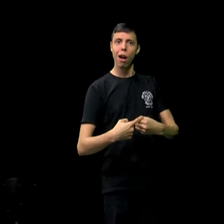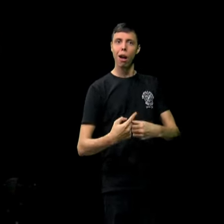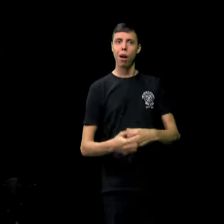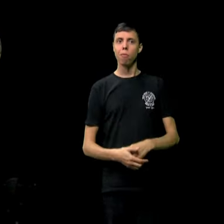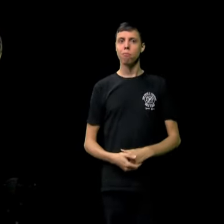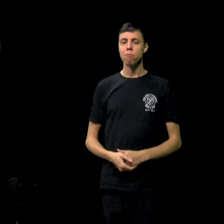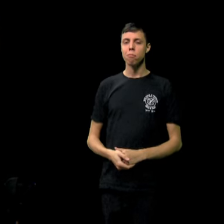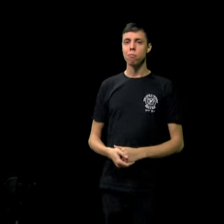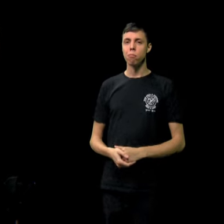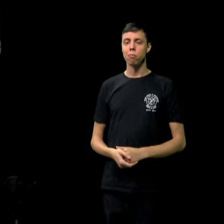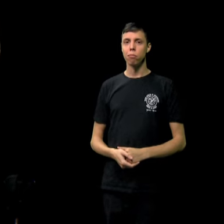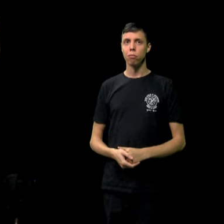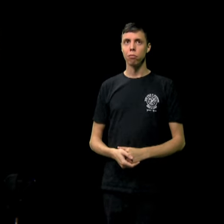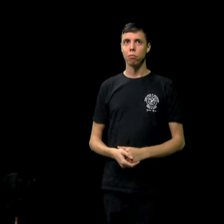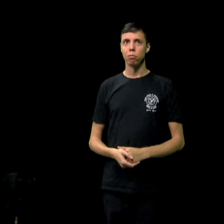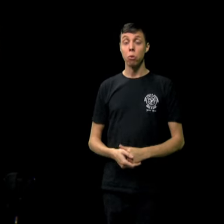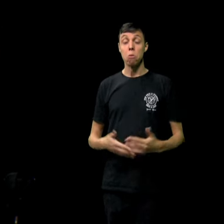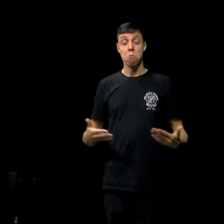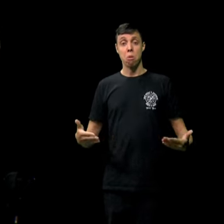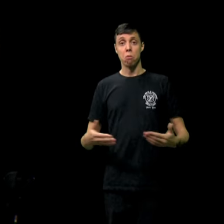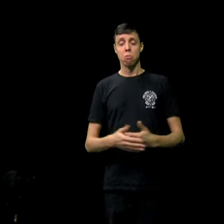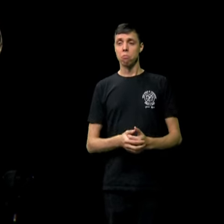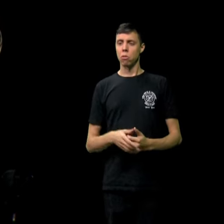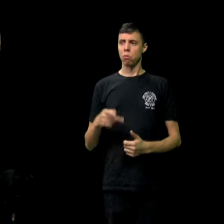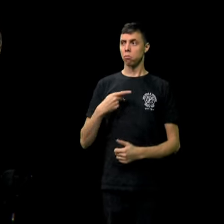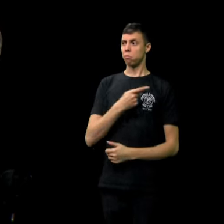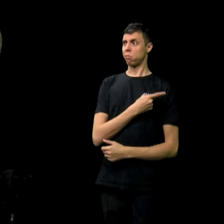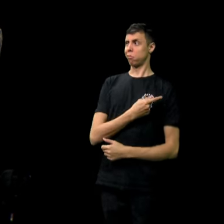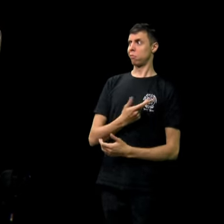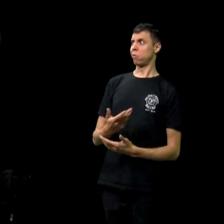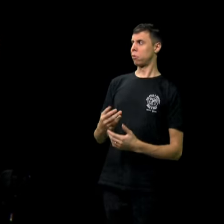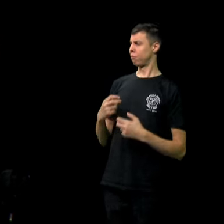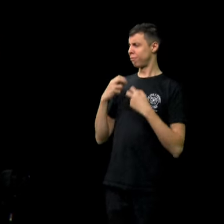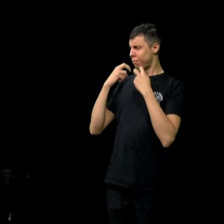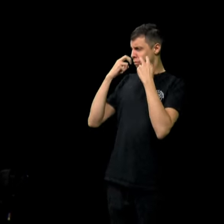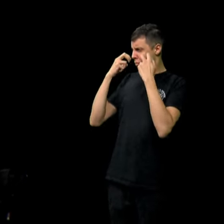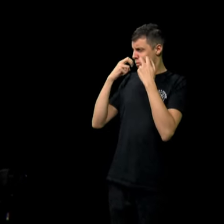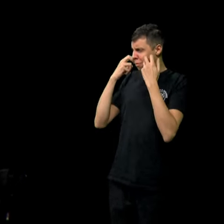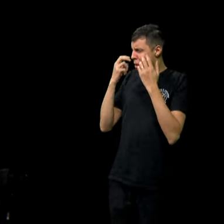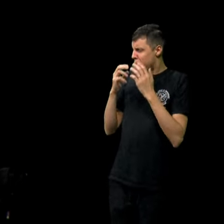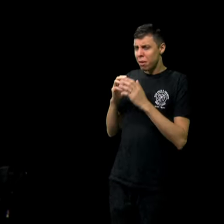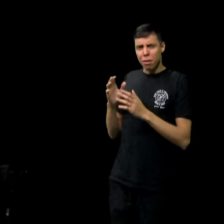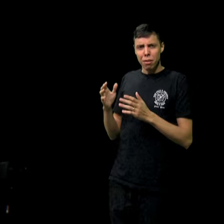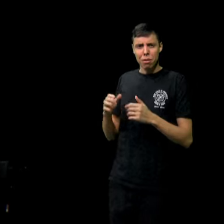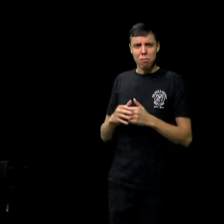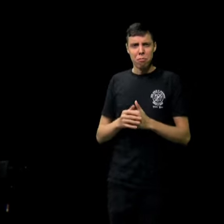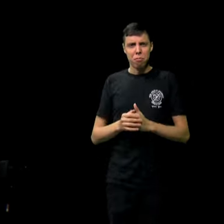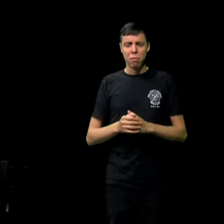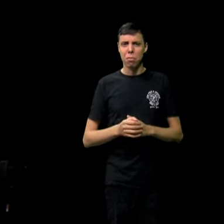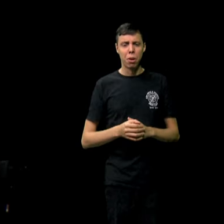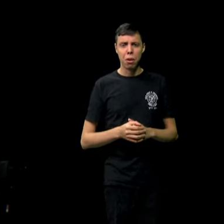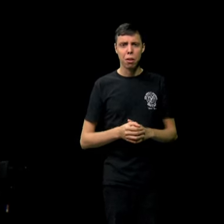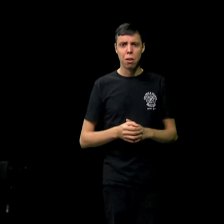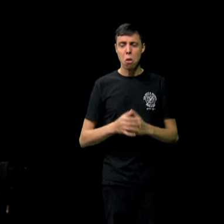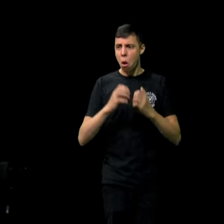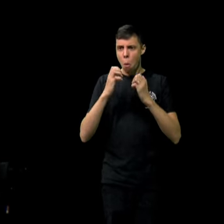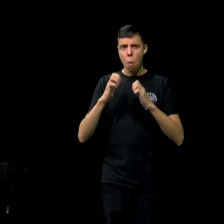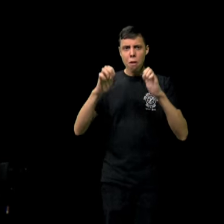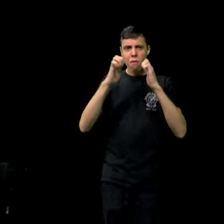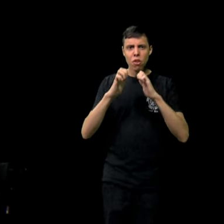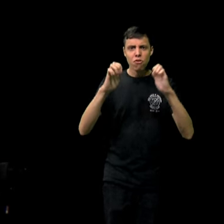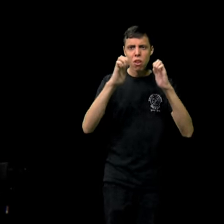Carimbado, conselho de pastores. Os sem vergonha nunca fizeram evangelismo como conselho.